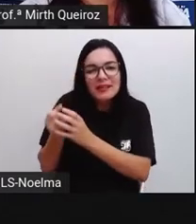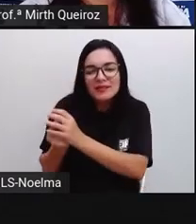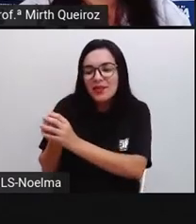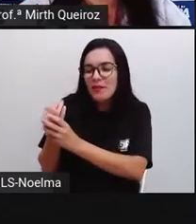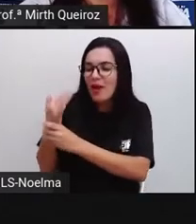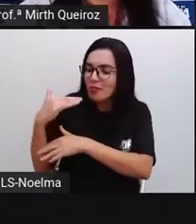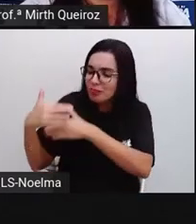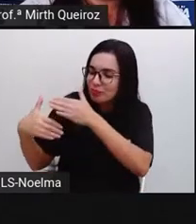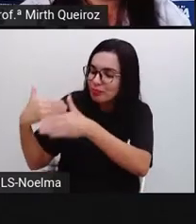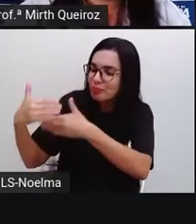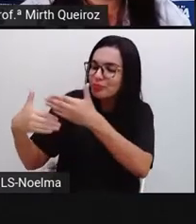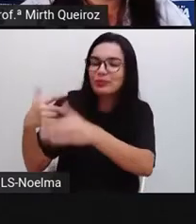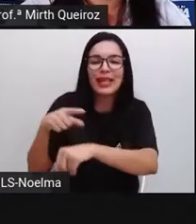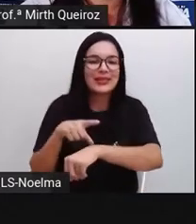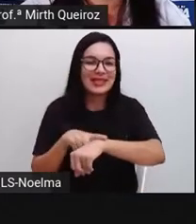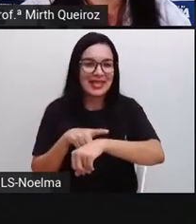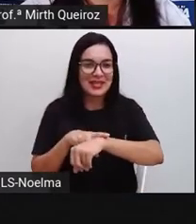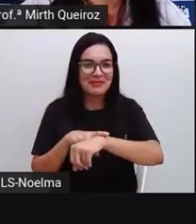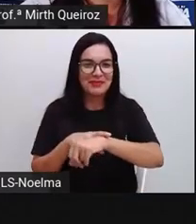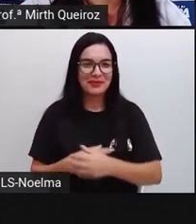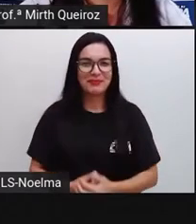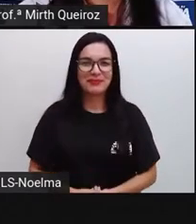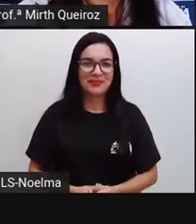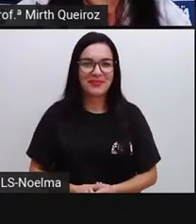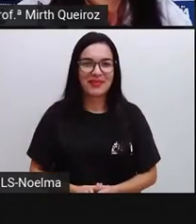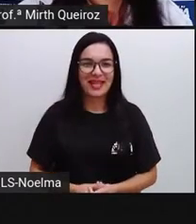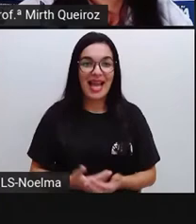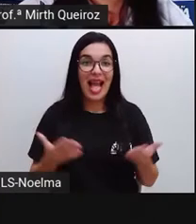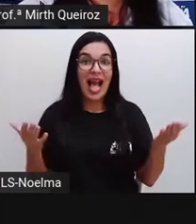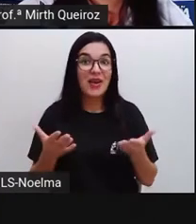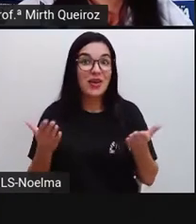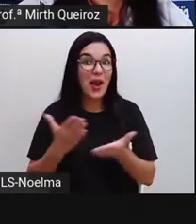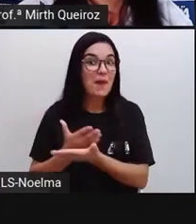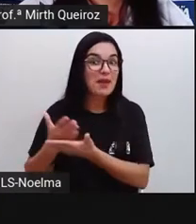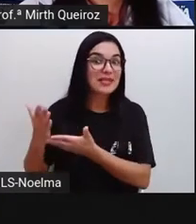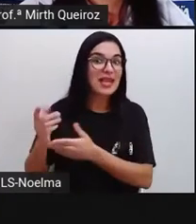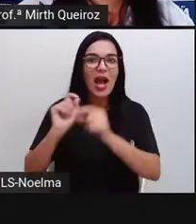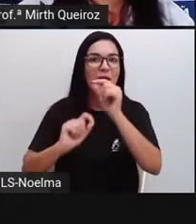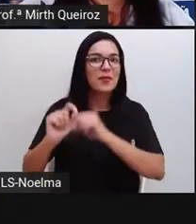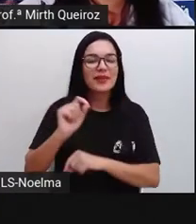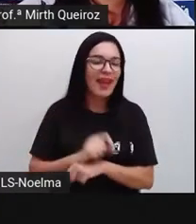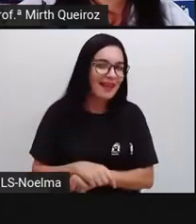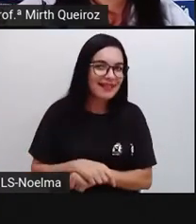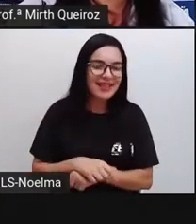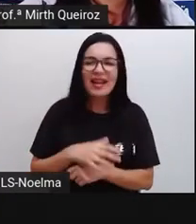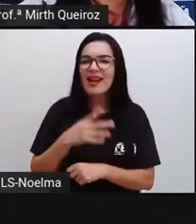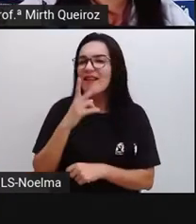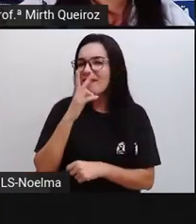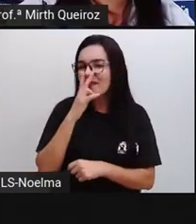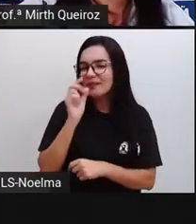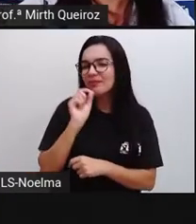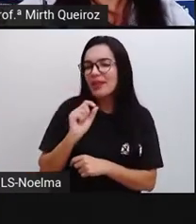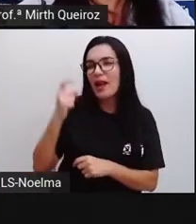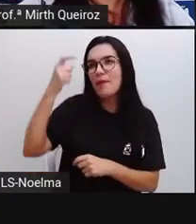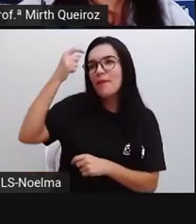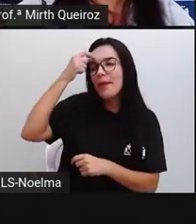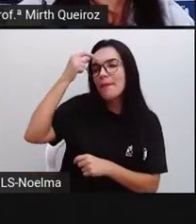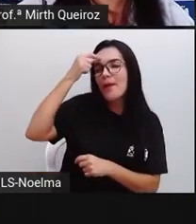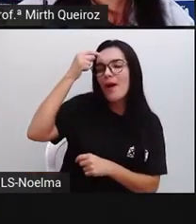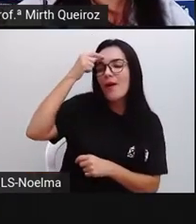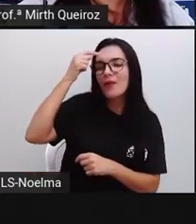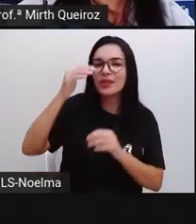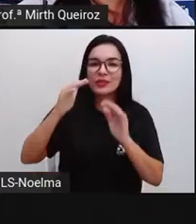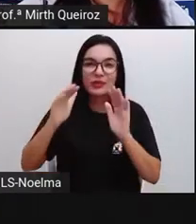descobertas através do tempo. Para começar, já que a gente está falando de memórias, nós